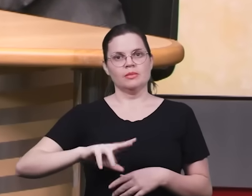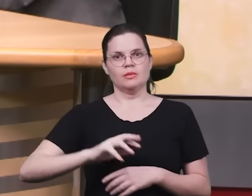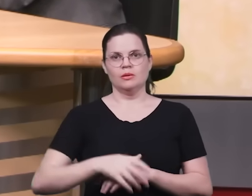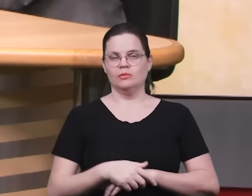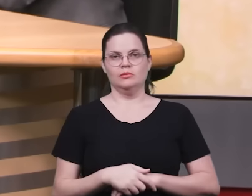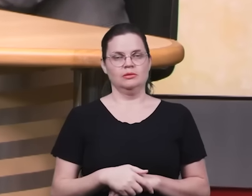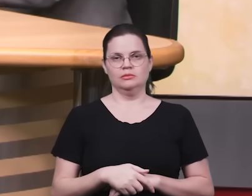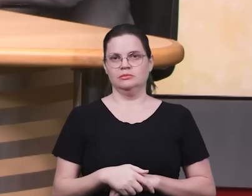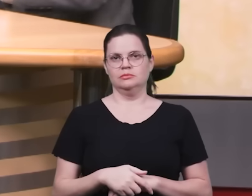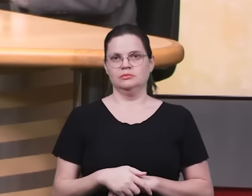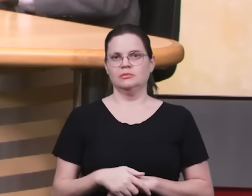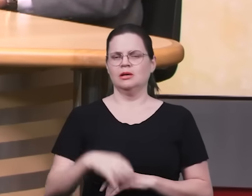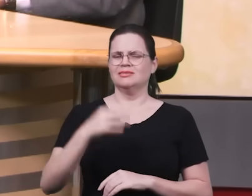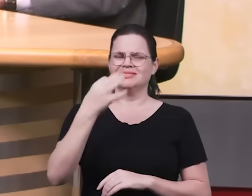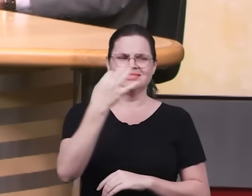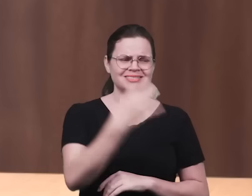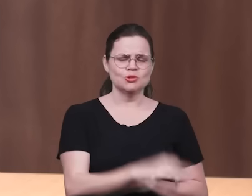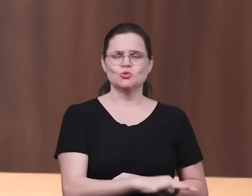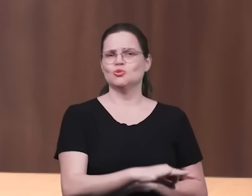você